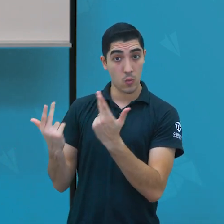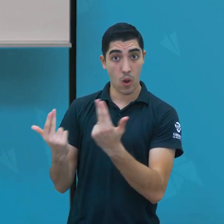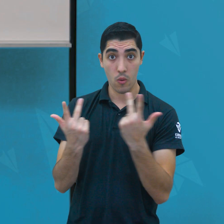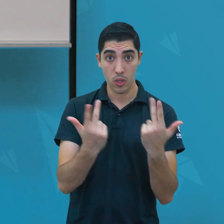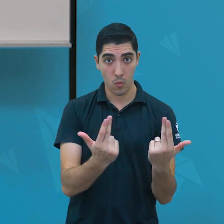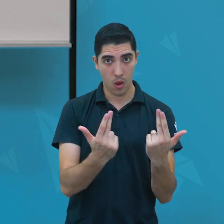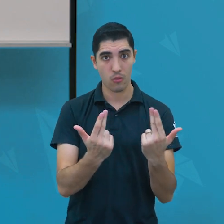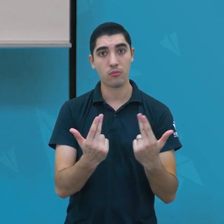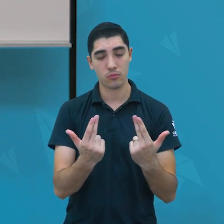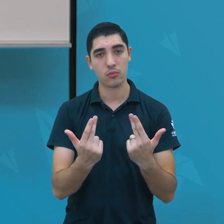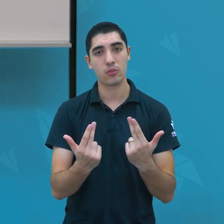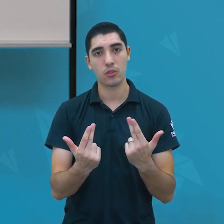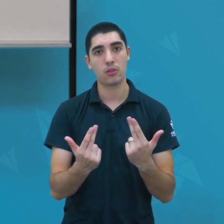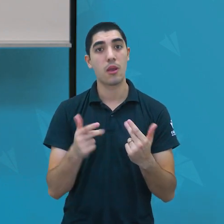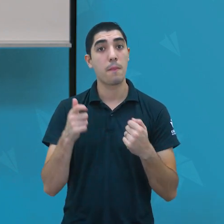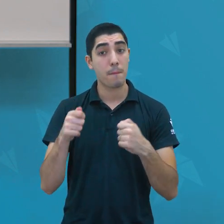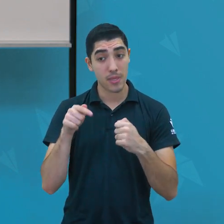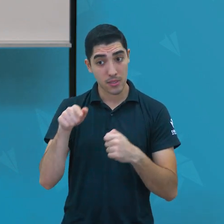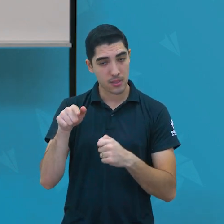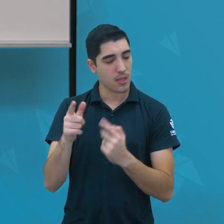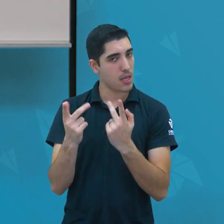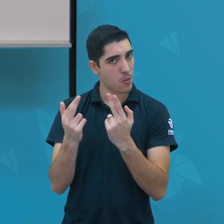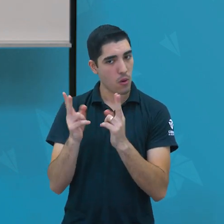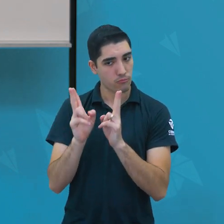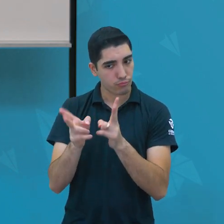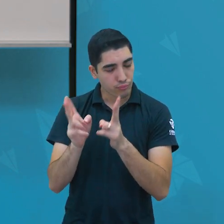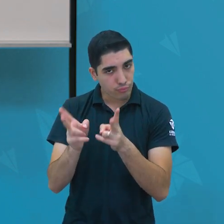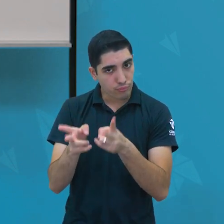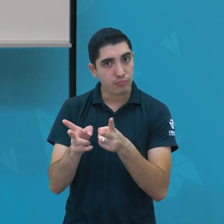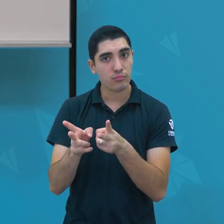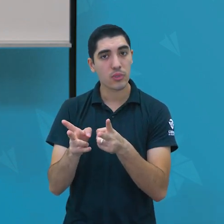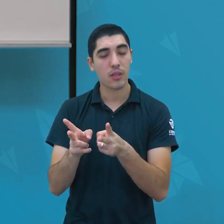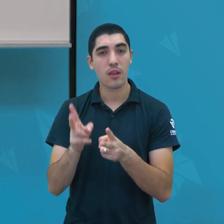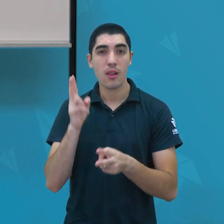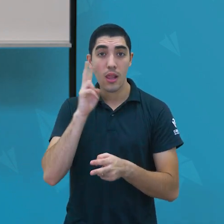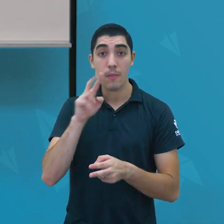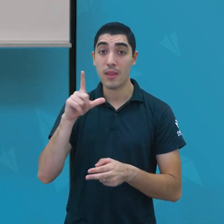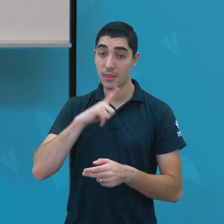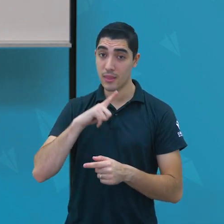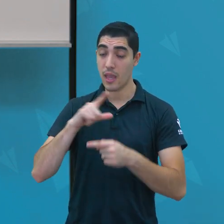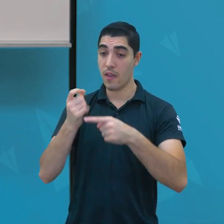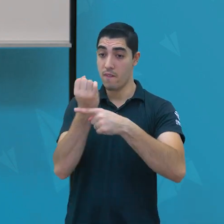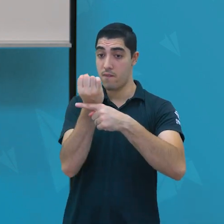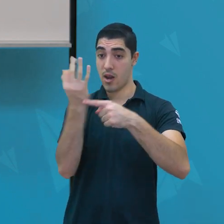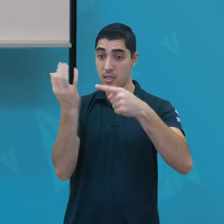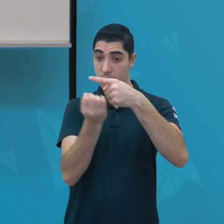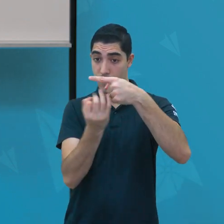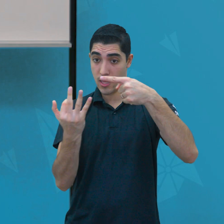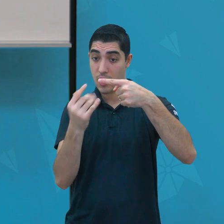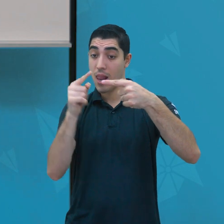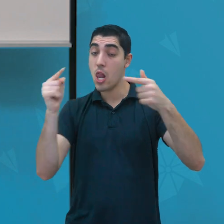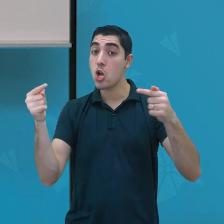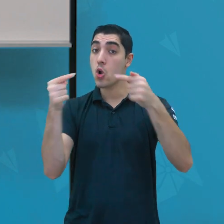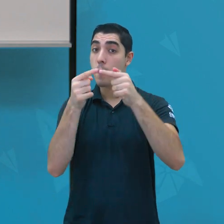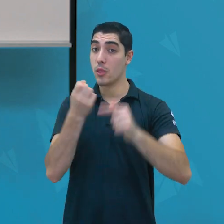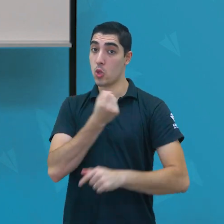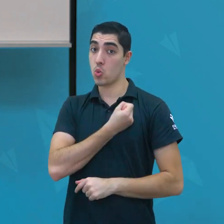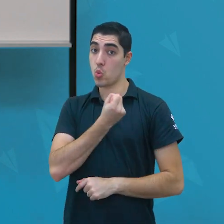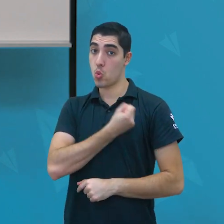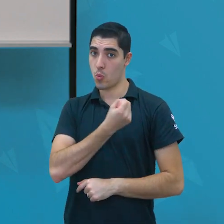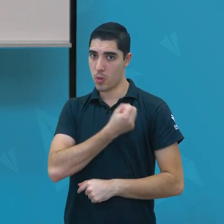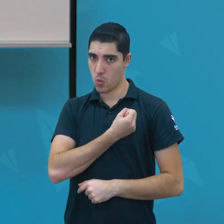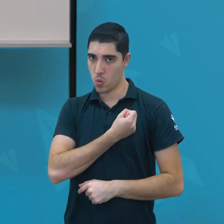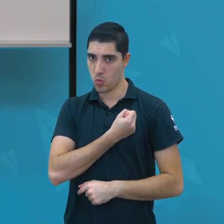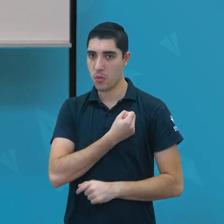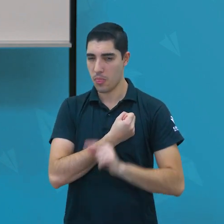outro processo, tem que gerar ali o mesmo. Estou trabalhando também com frações equivalentes, que elas equivalem o mesmo valor que está por